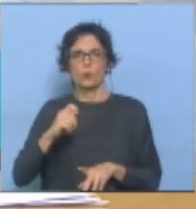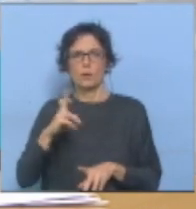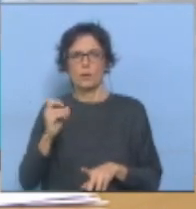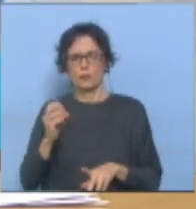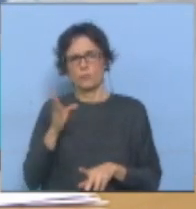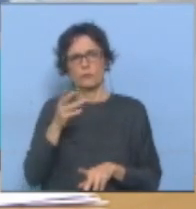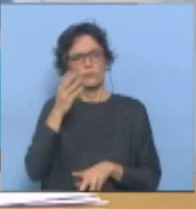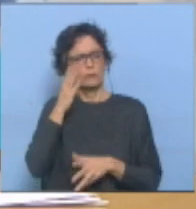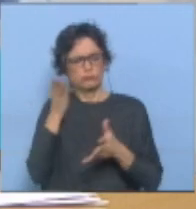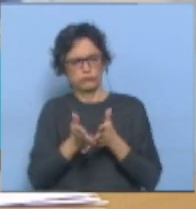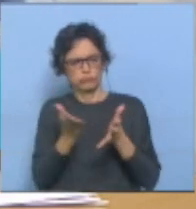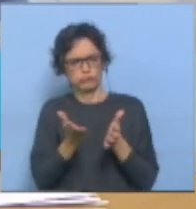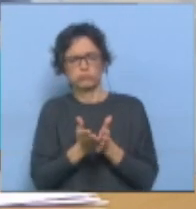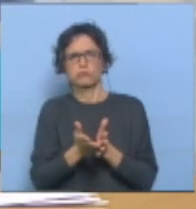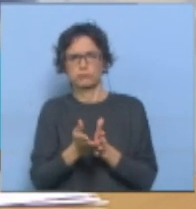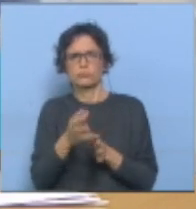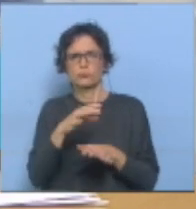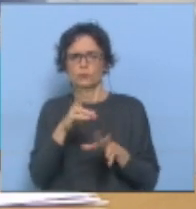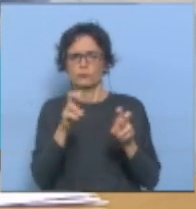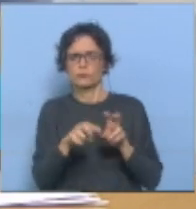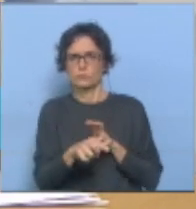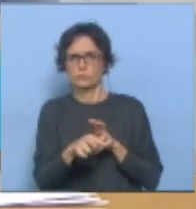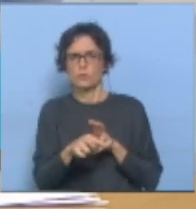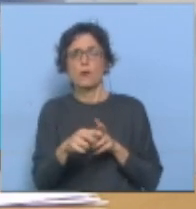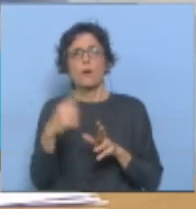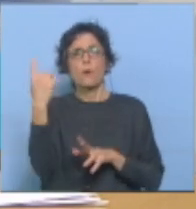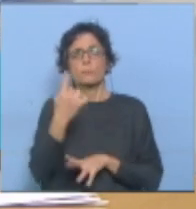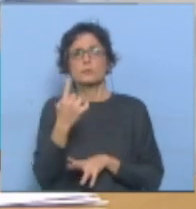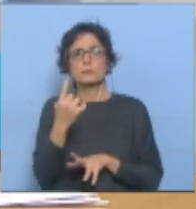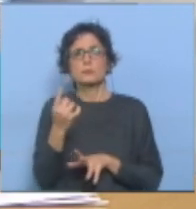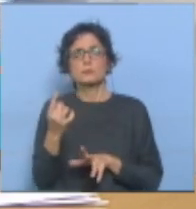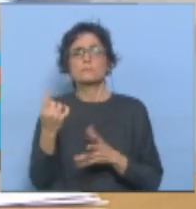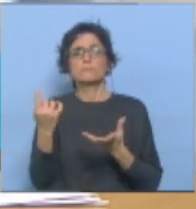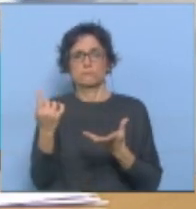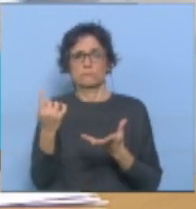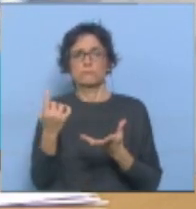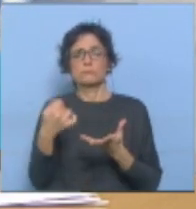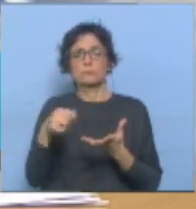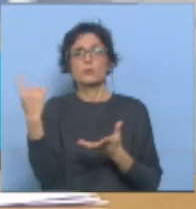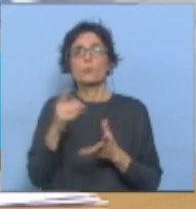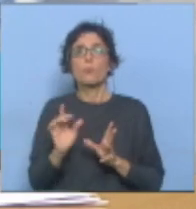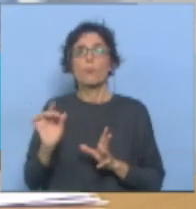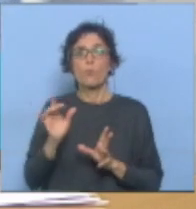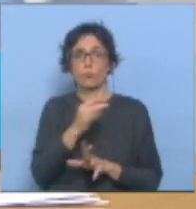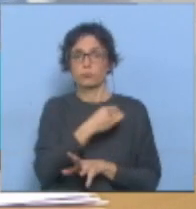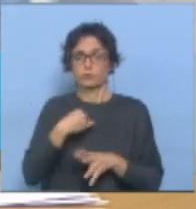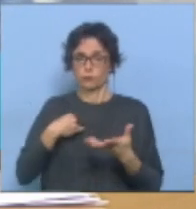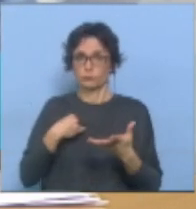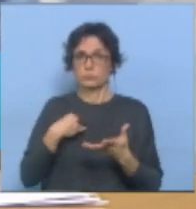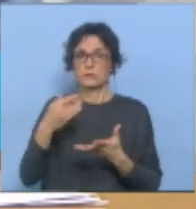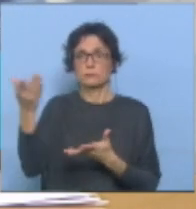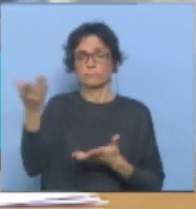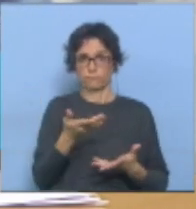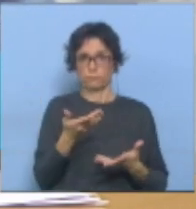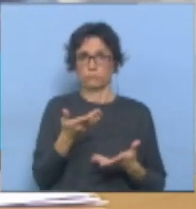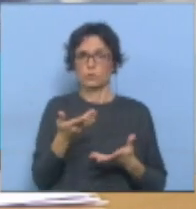estudou o assunto e o bastonário da Ordem dos Médicos convocou para essa apresentação desse estudo os médicos todos e, portanto, vamos também